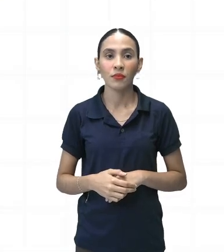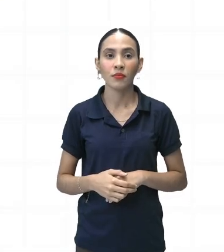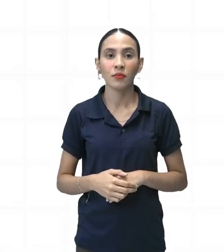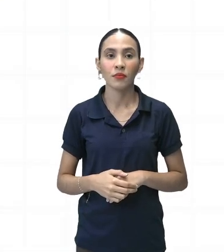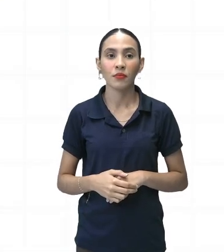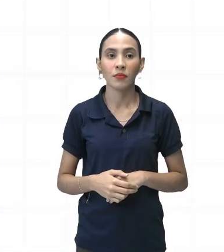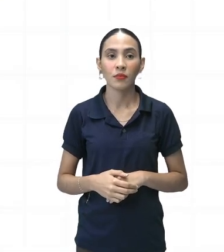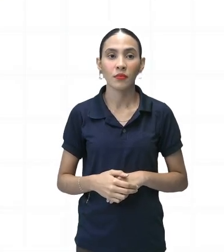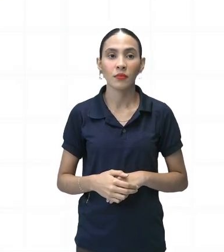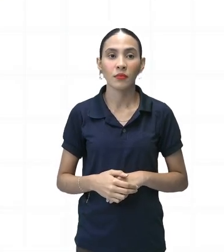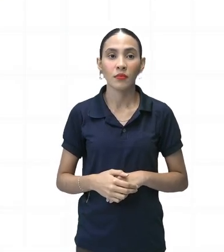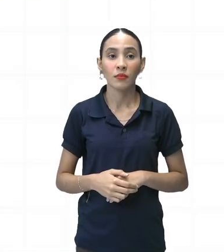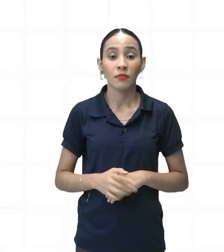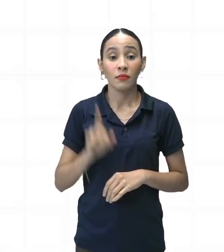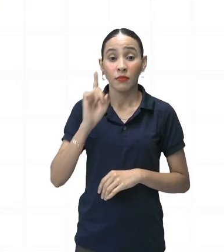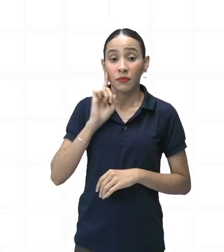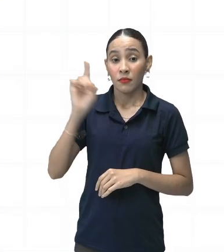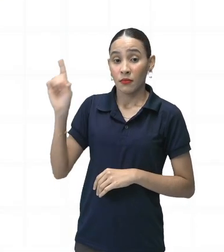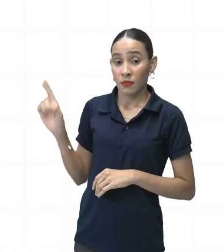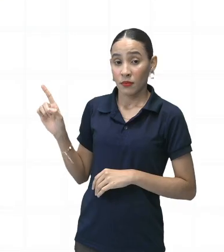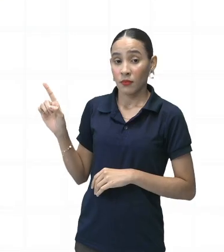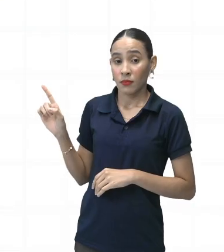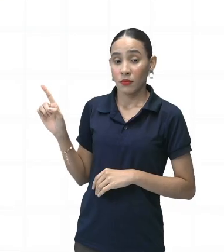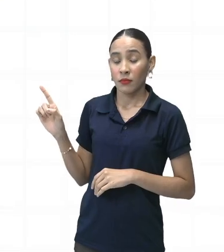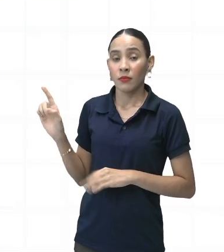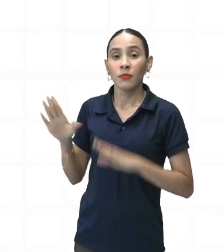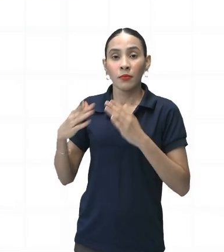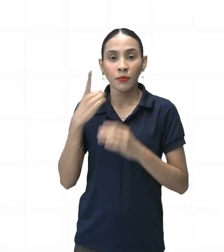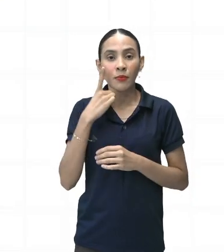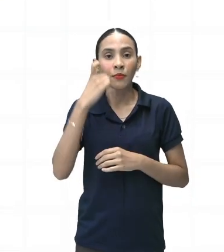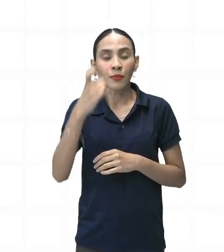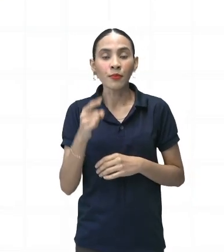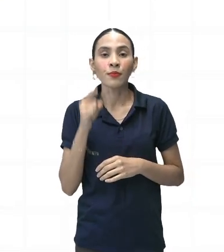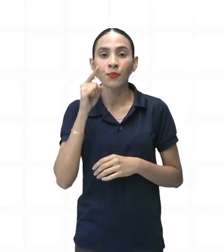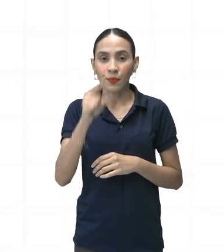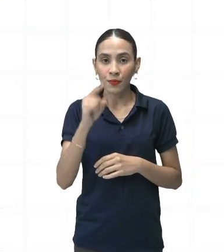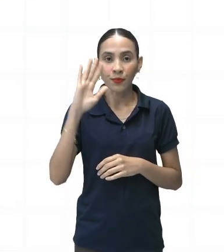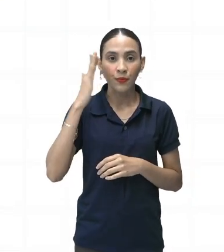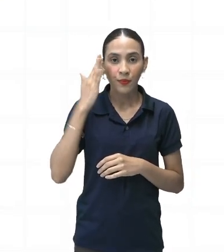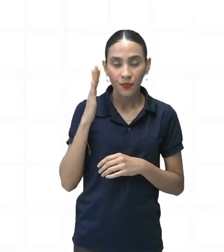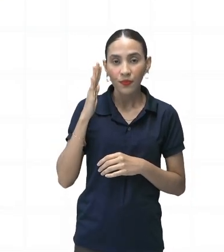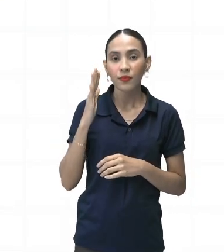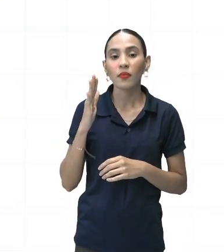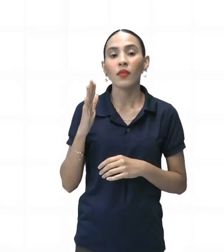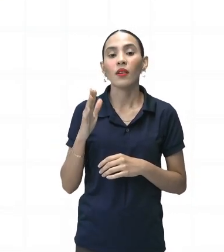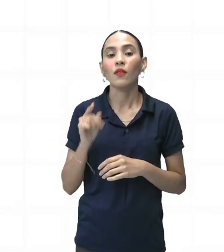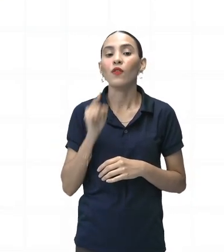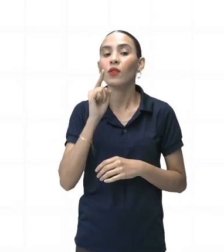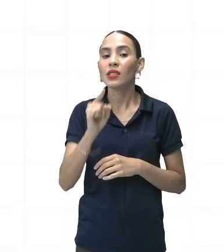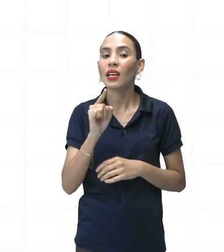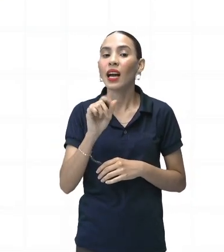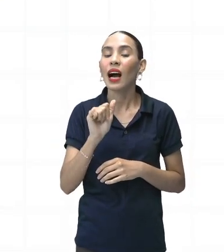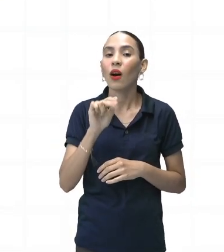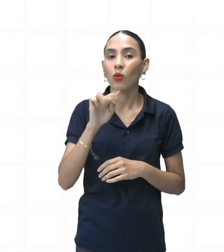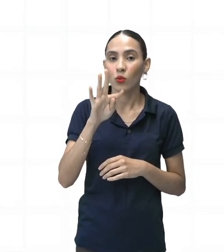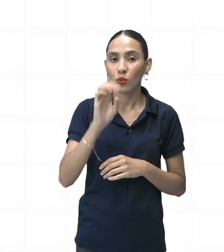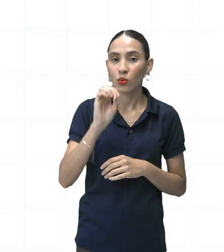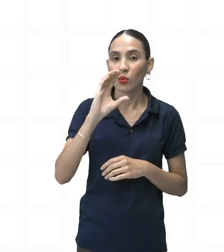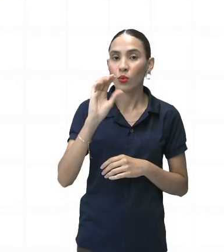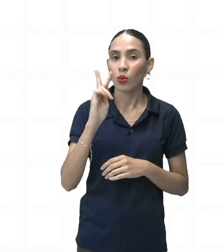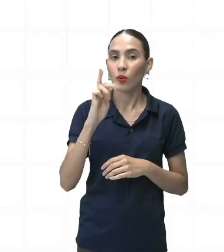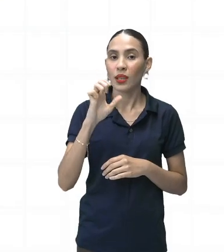Então, aqui tem uma coisa interessante, que quando você entende você se